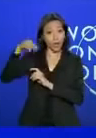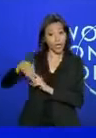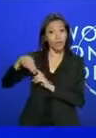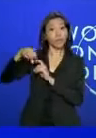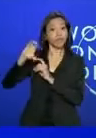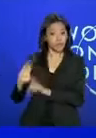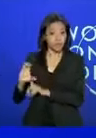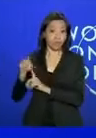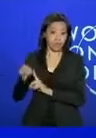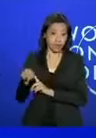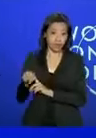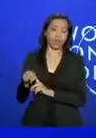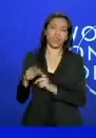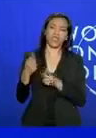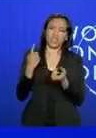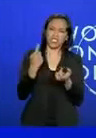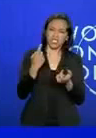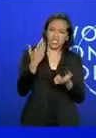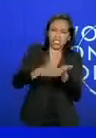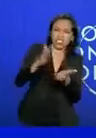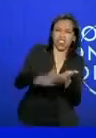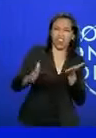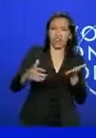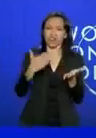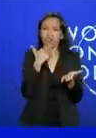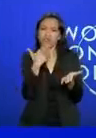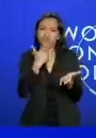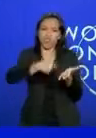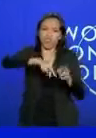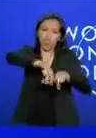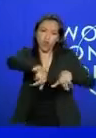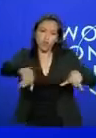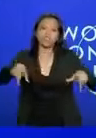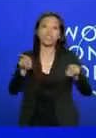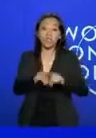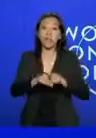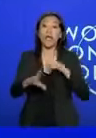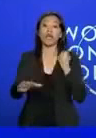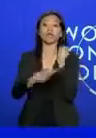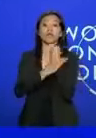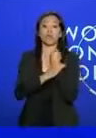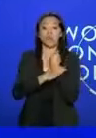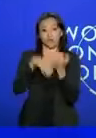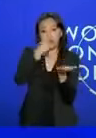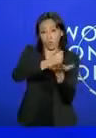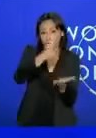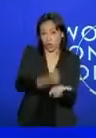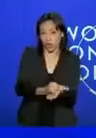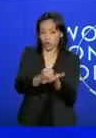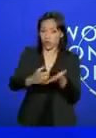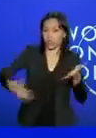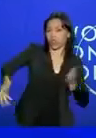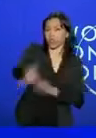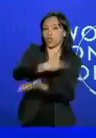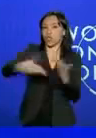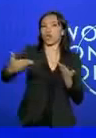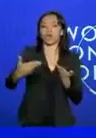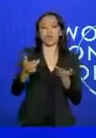práticas desleais de comércio e garantir segurança jurídica das trocas comerciais